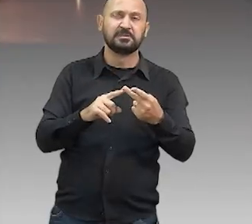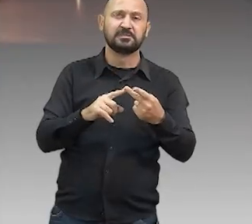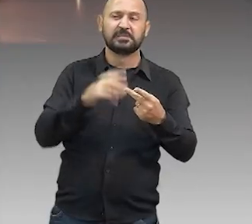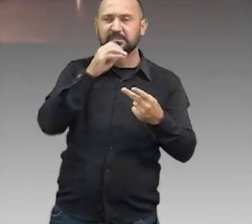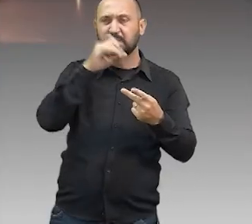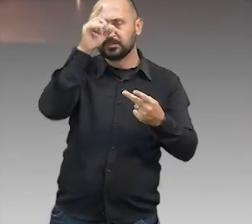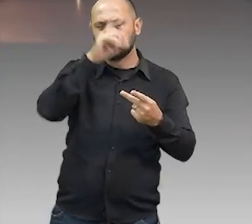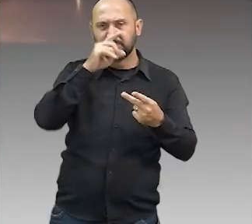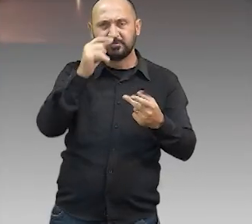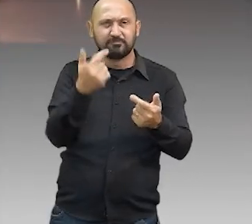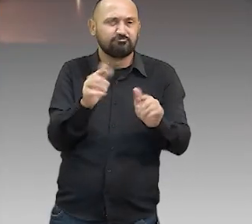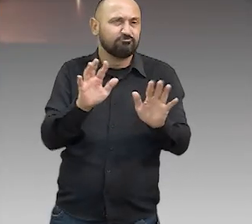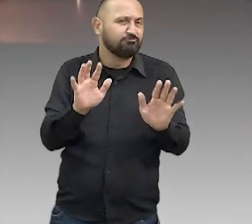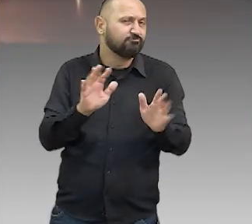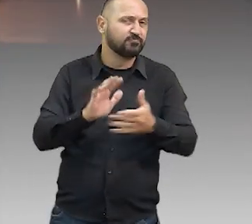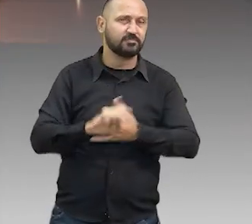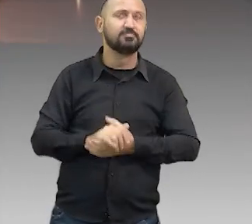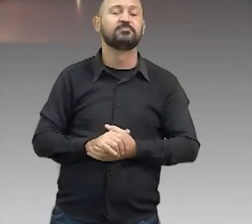semana.